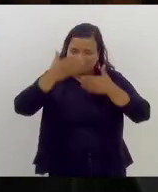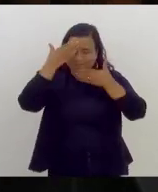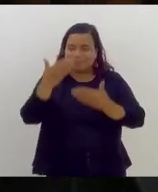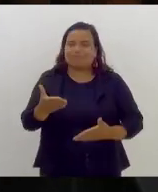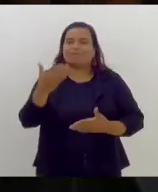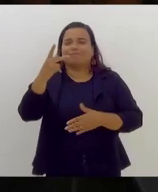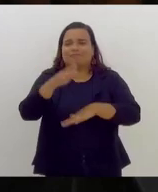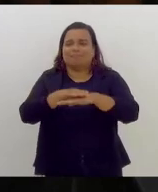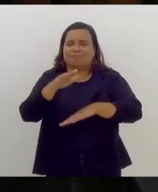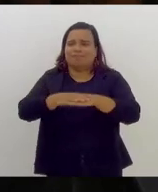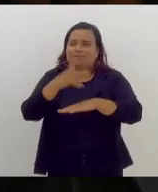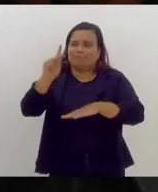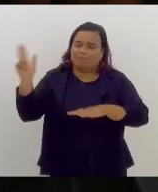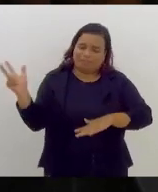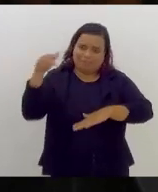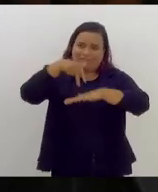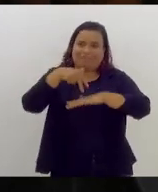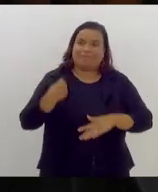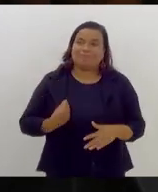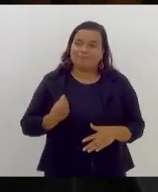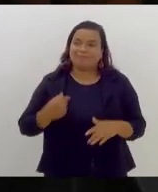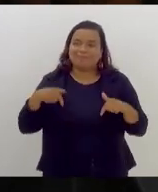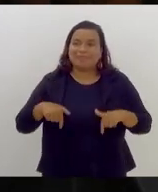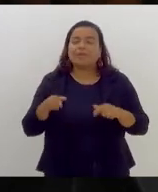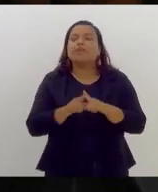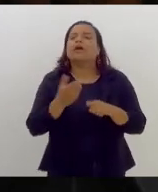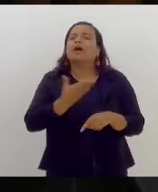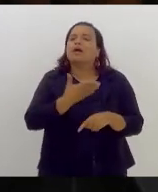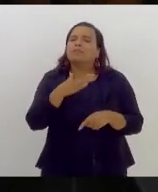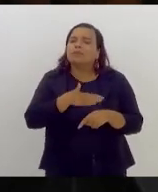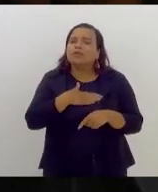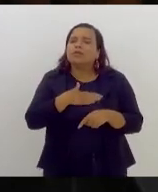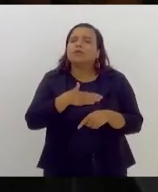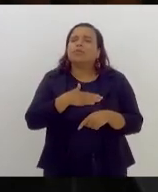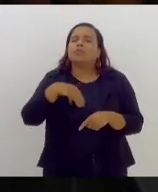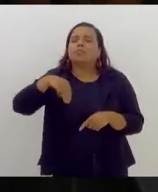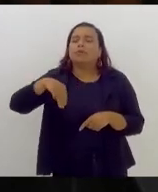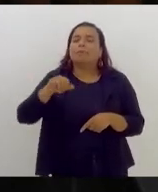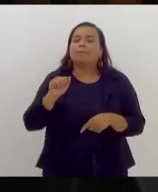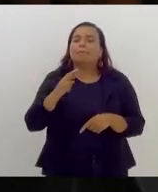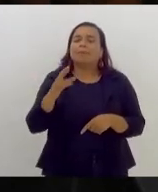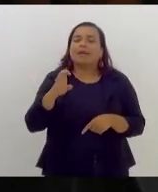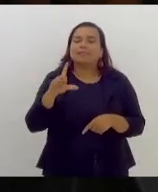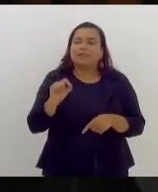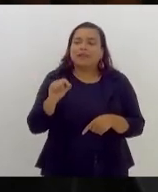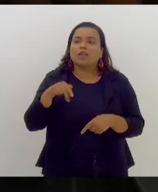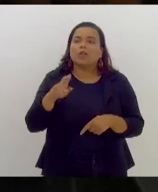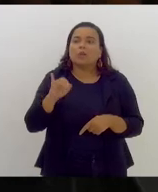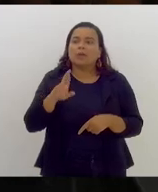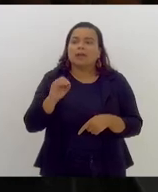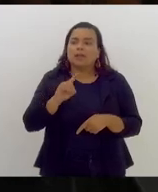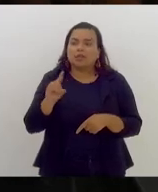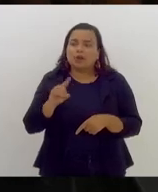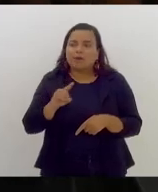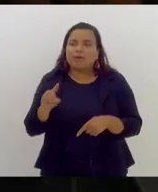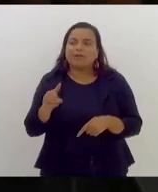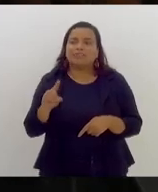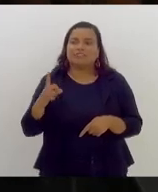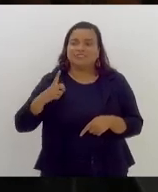agradecer a tua presença. Ao meu amigo Marcelo Queiroz, temos